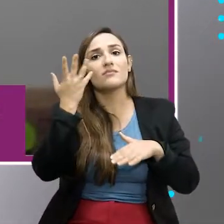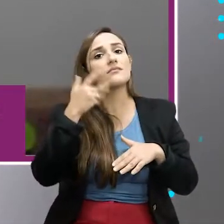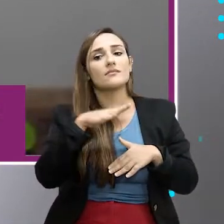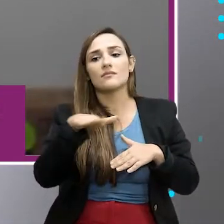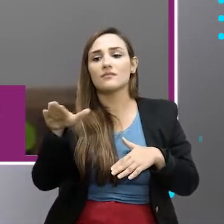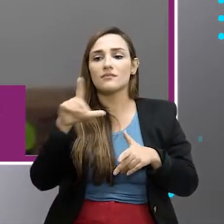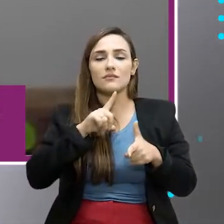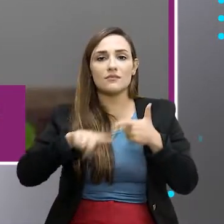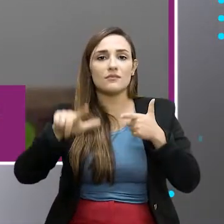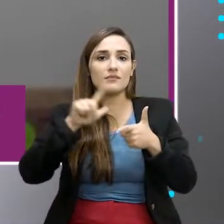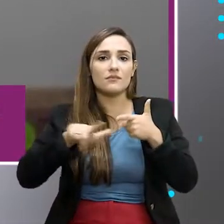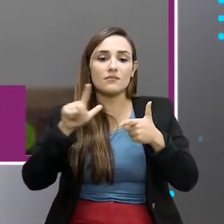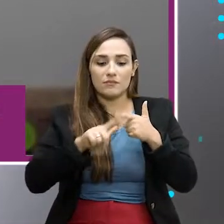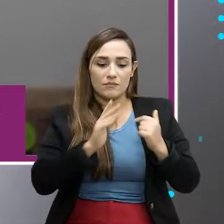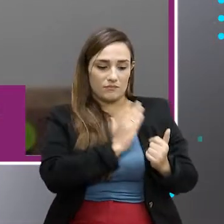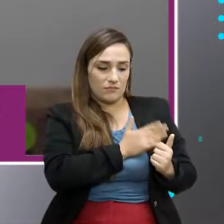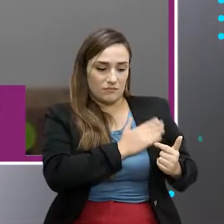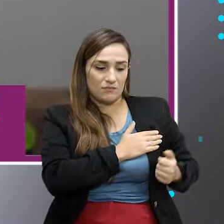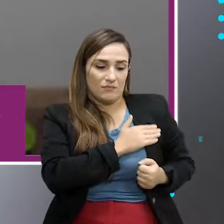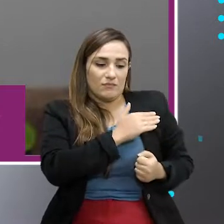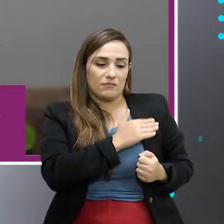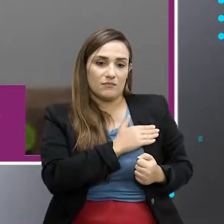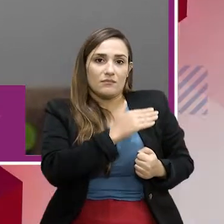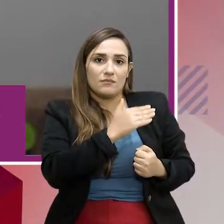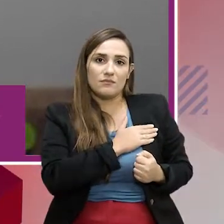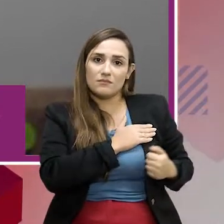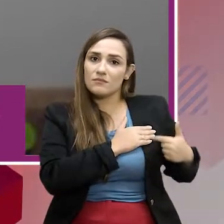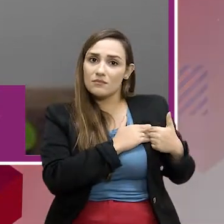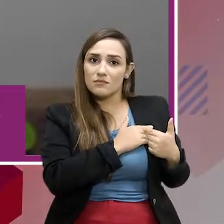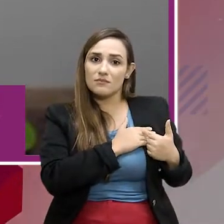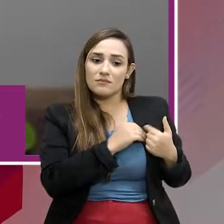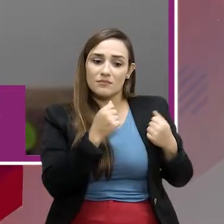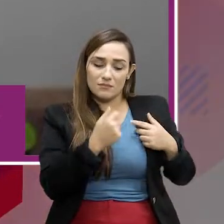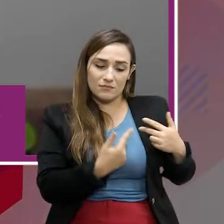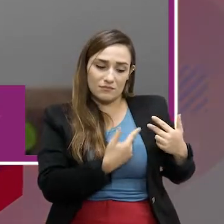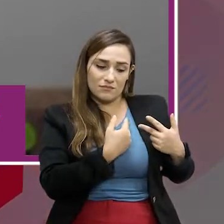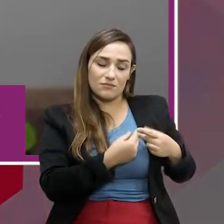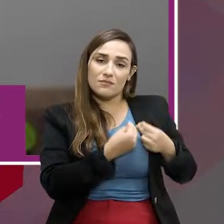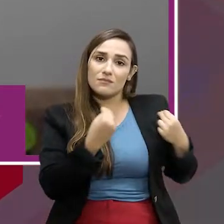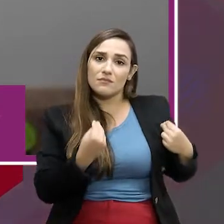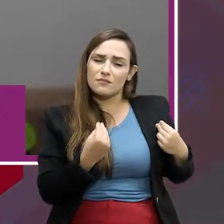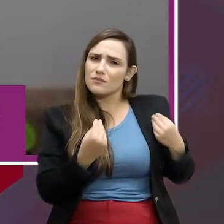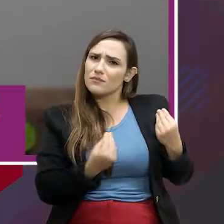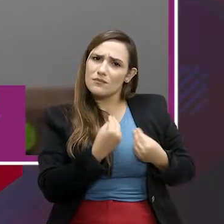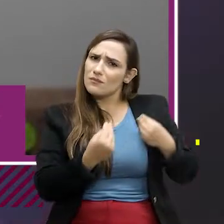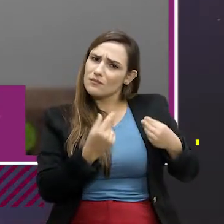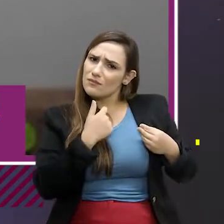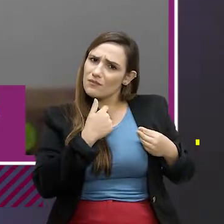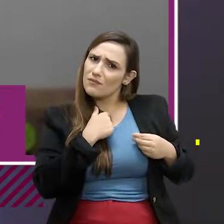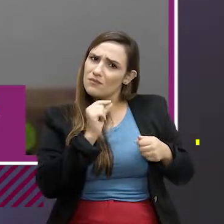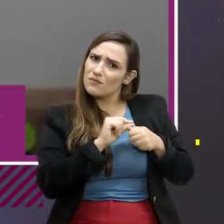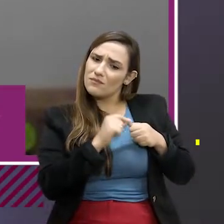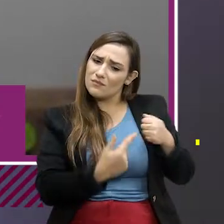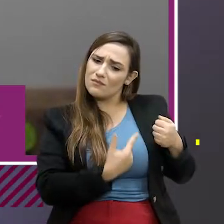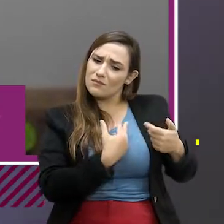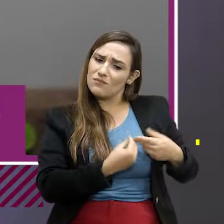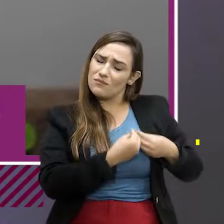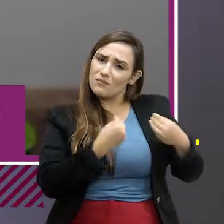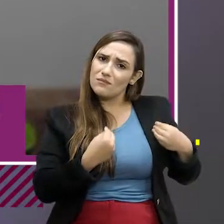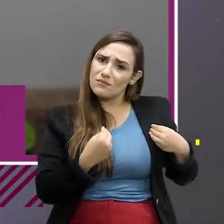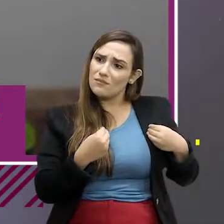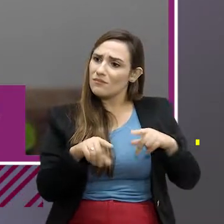os leitos de CTI, né? E o que eu faço? Crianças que precisam fazer uma correção de um problema cardíaco,